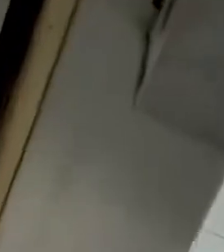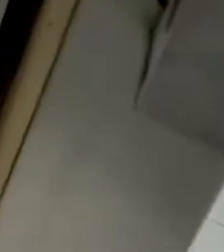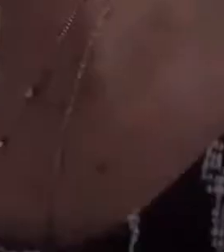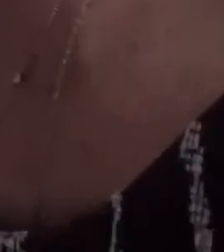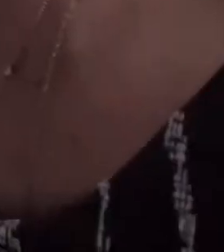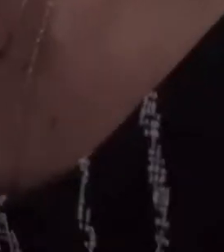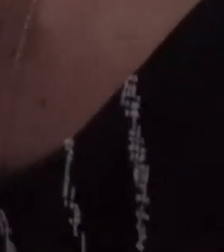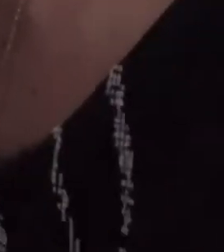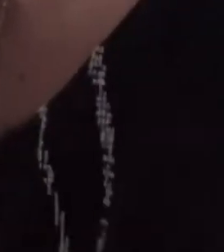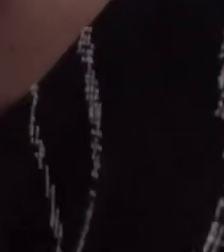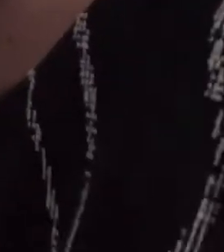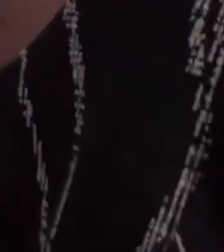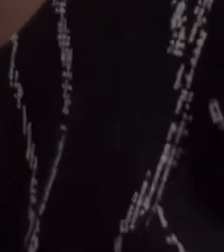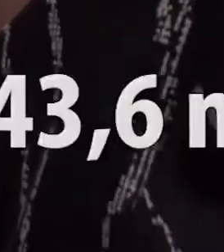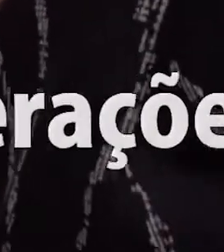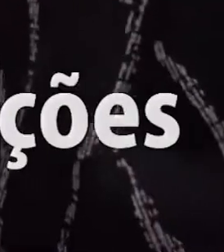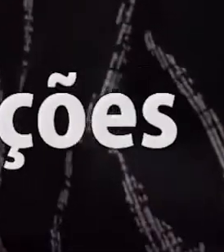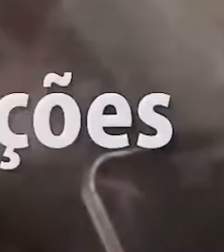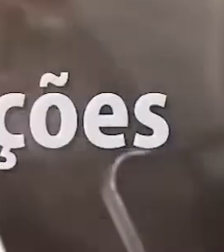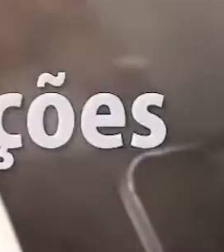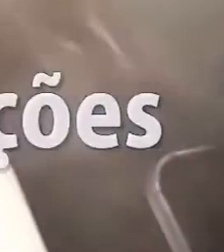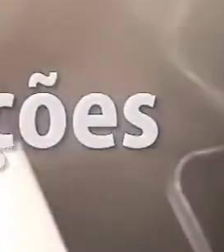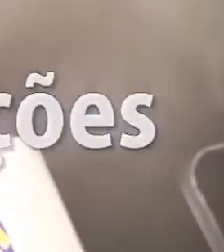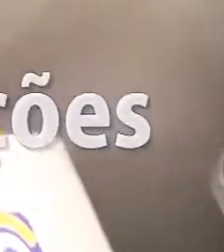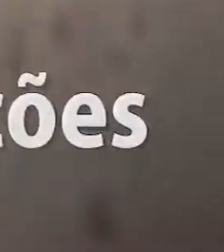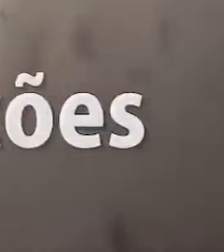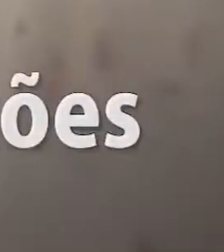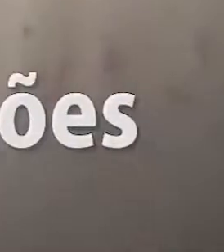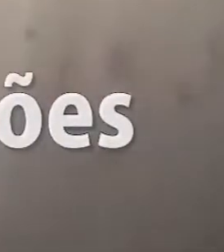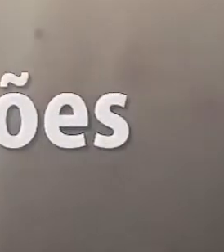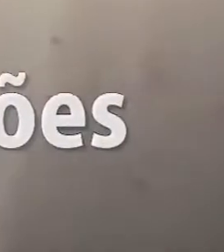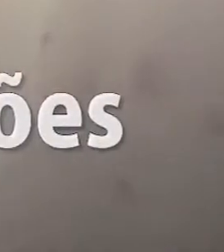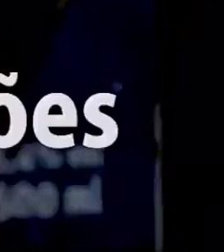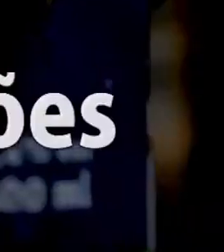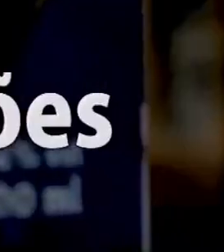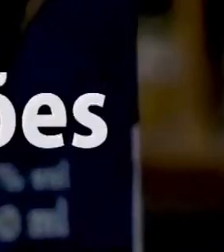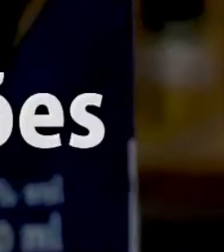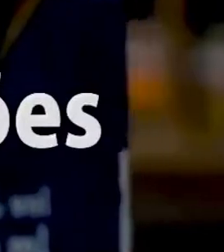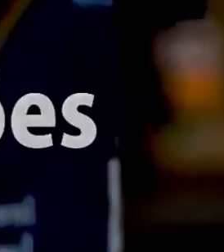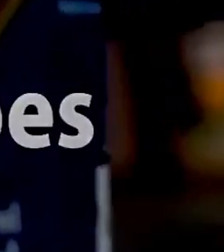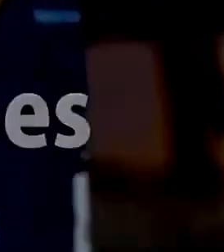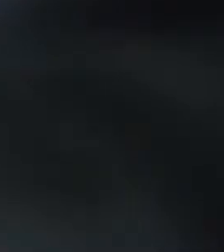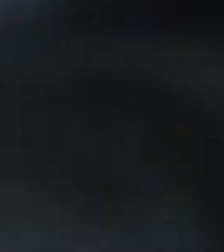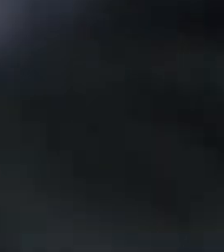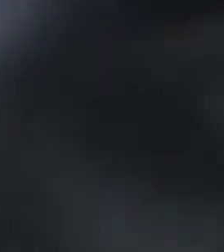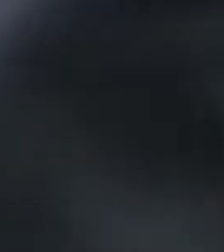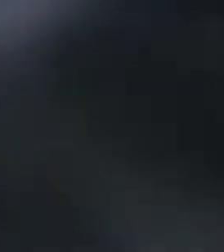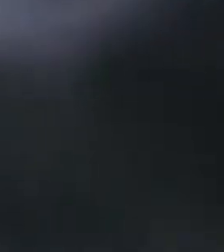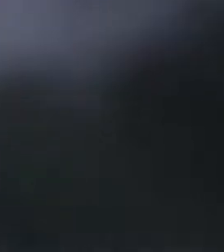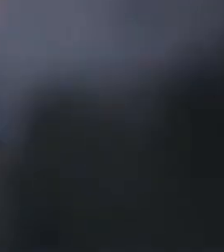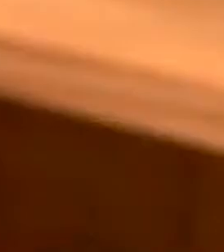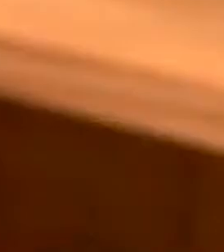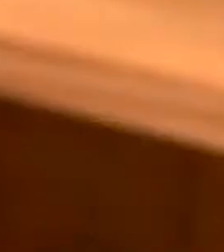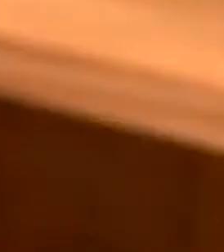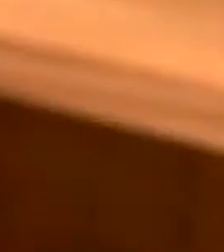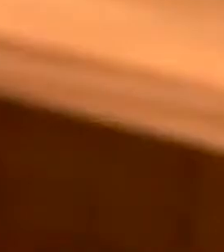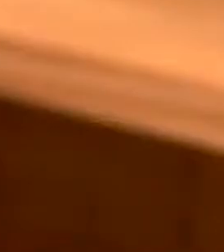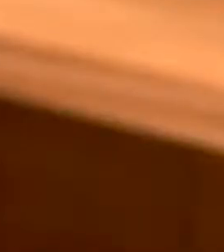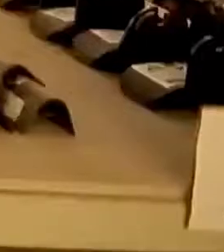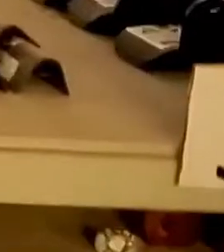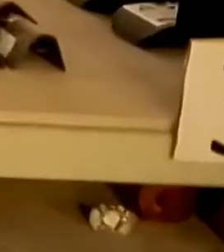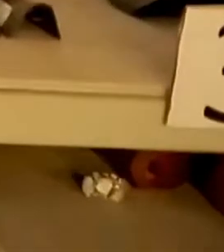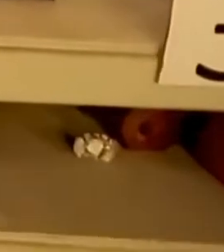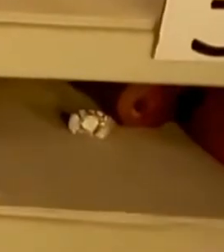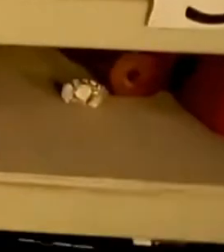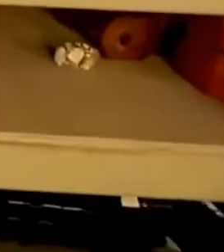lá. Na implantação da clínica, na ampliação da indústria e até no capital de giro para renovar o estoque